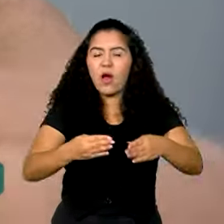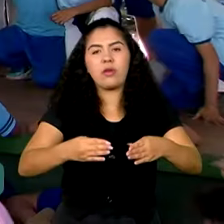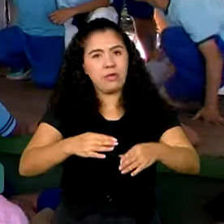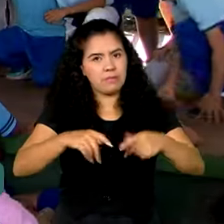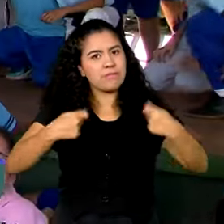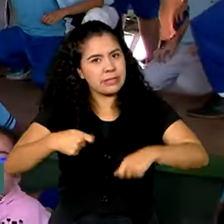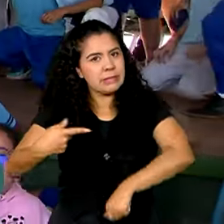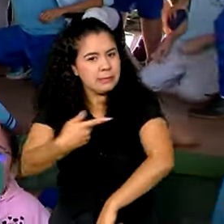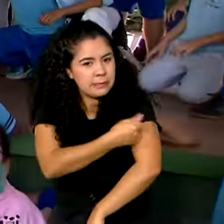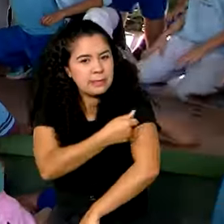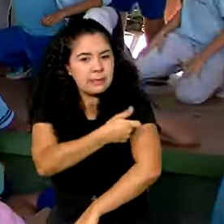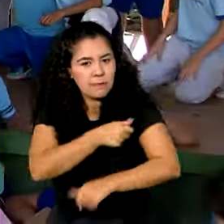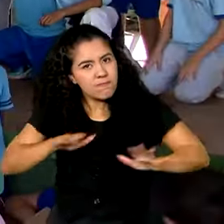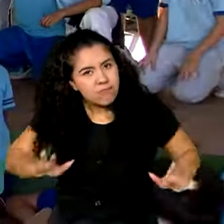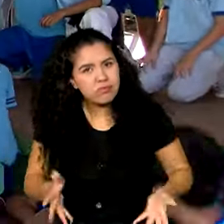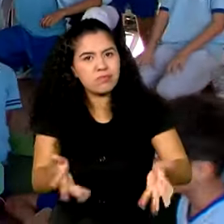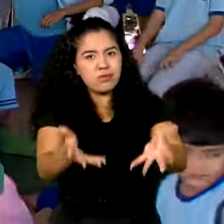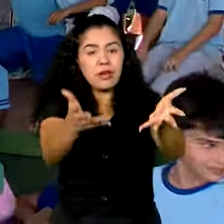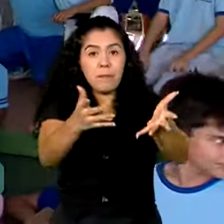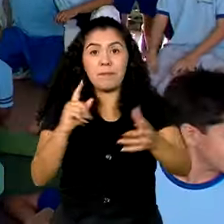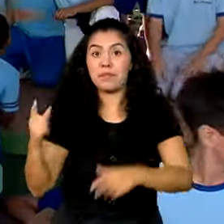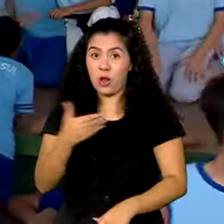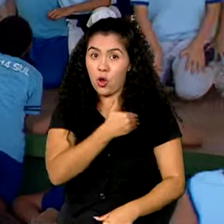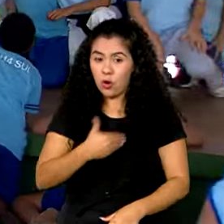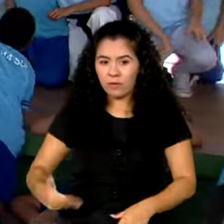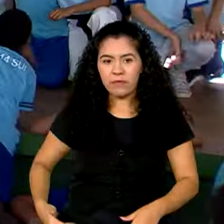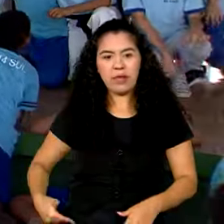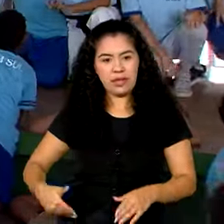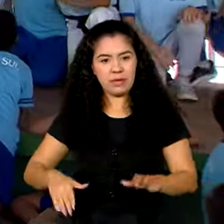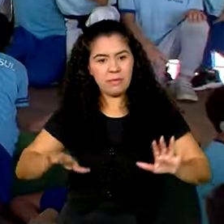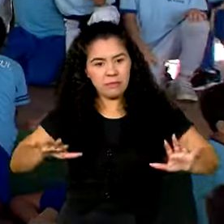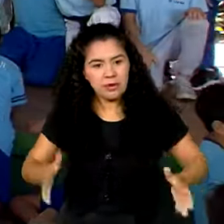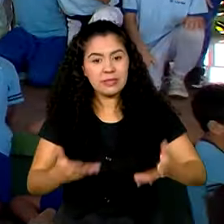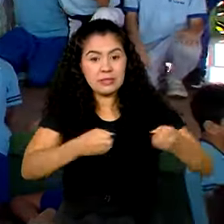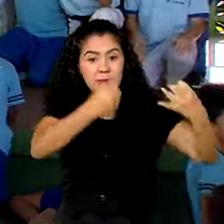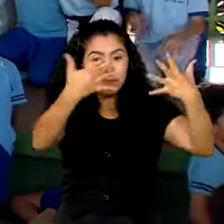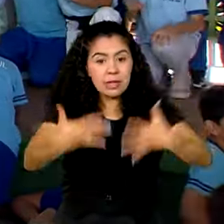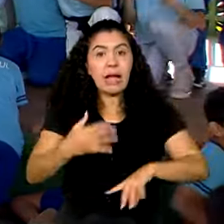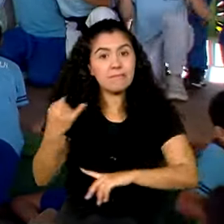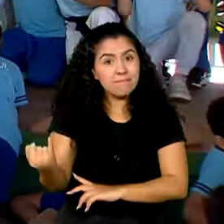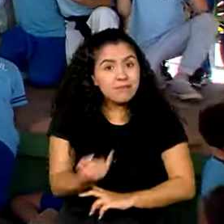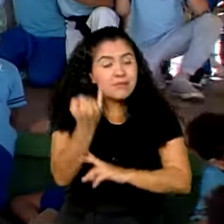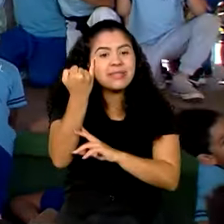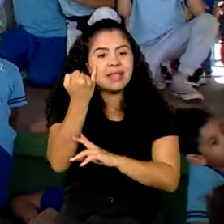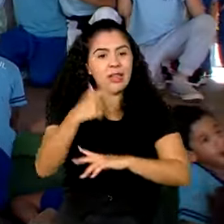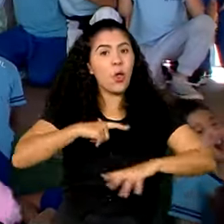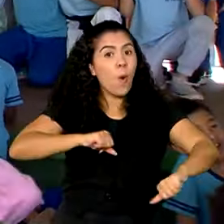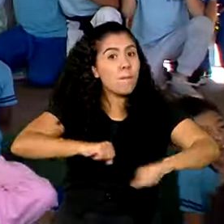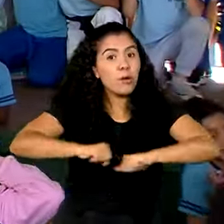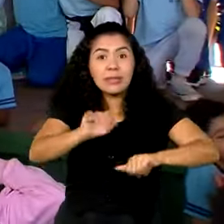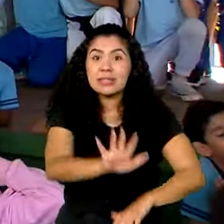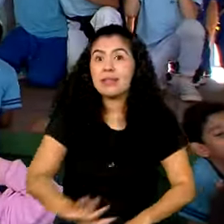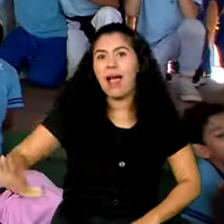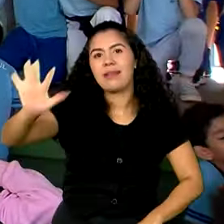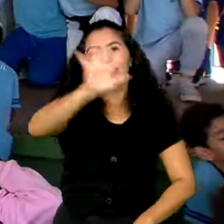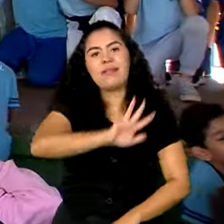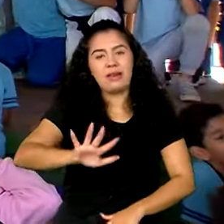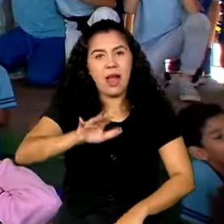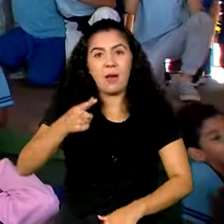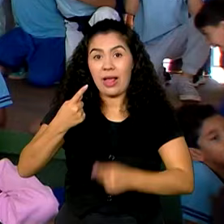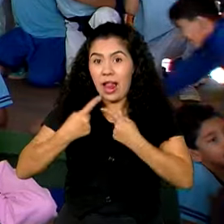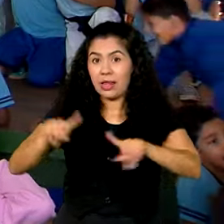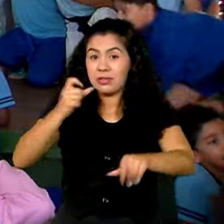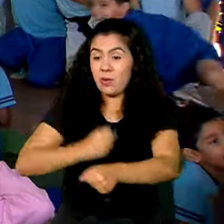vacinais. E com as medidas do governo para reforçar a importância das vacinas, como o Movimento Nacional pela Vacinação, lançado no